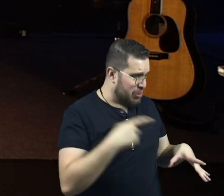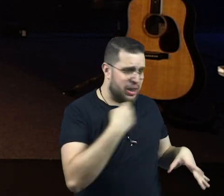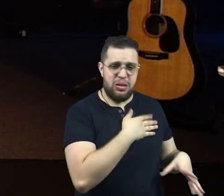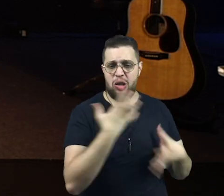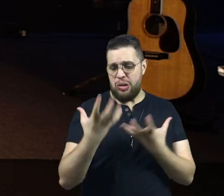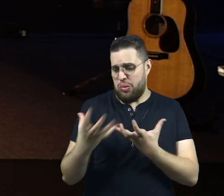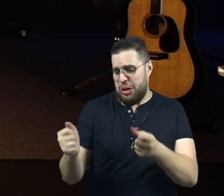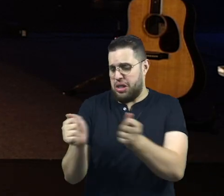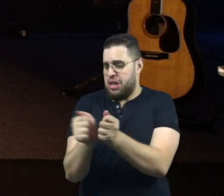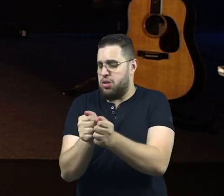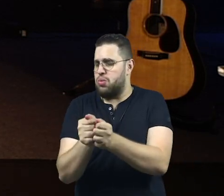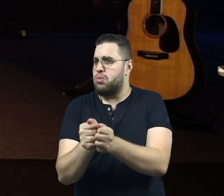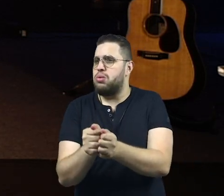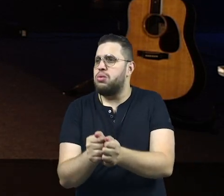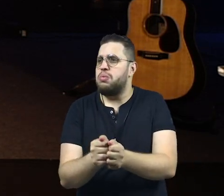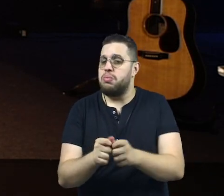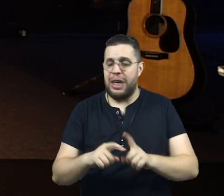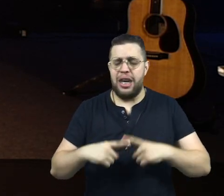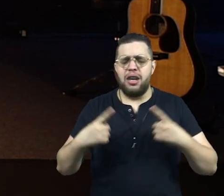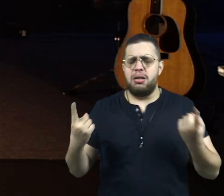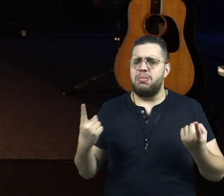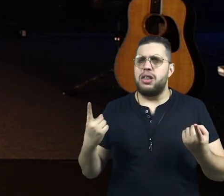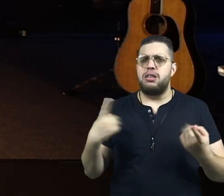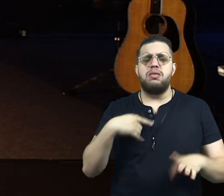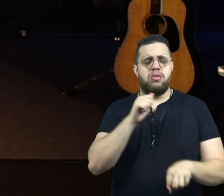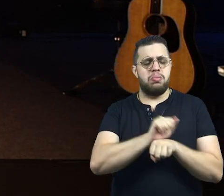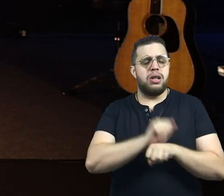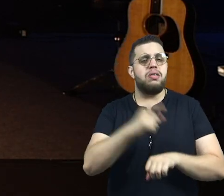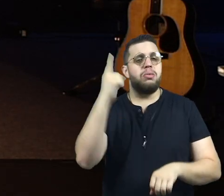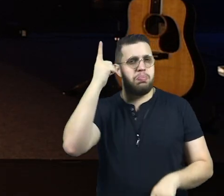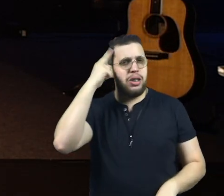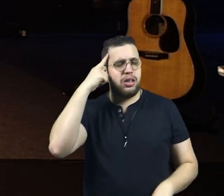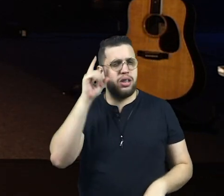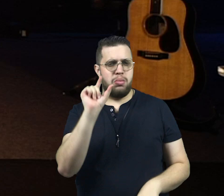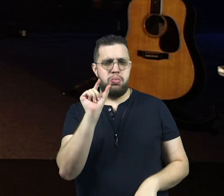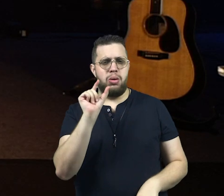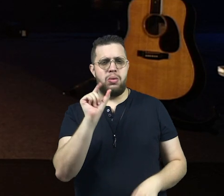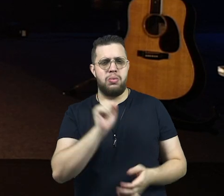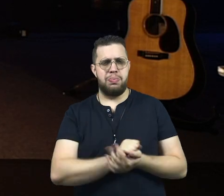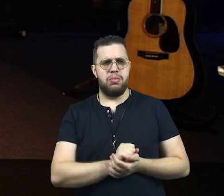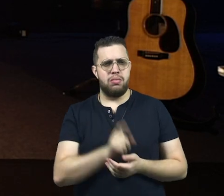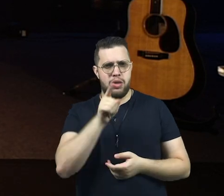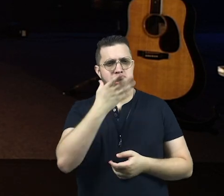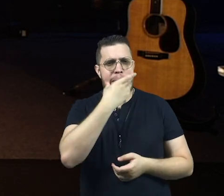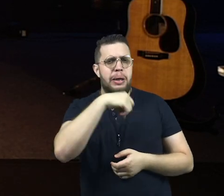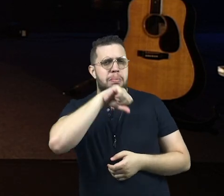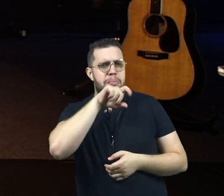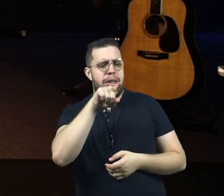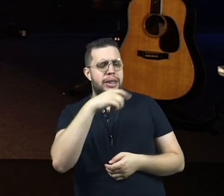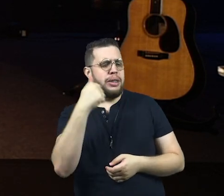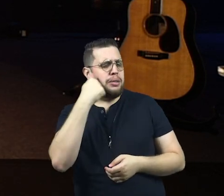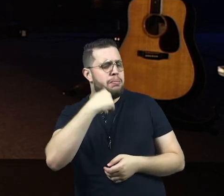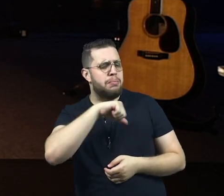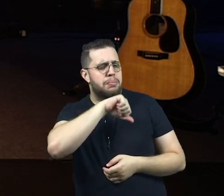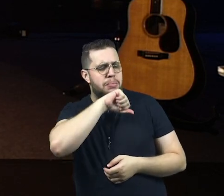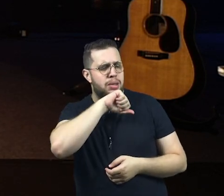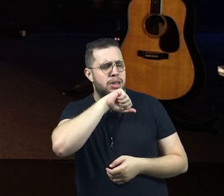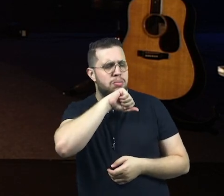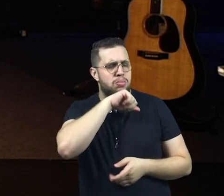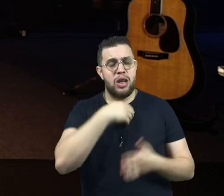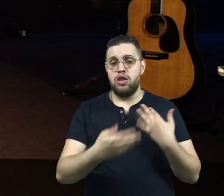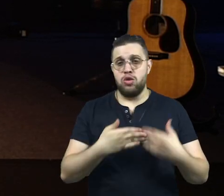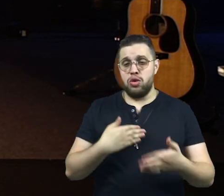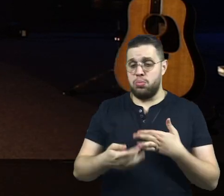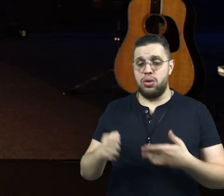ignorando. Mas pare para pensar comigo, você que é pai e mãe, ou qualquer um de nós que